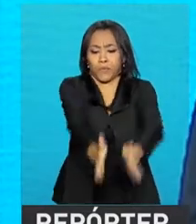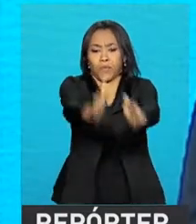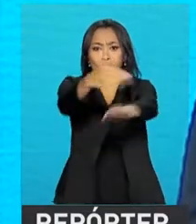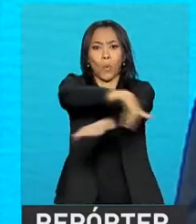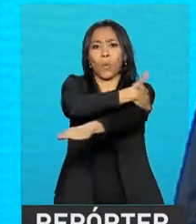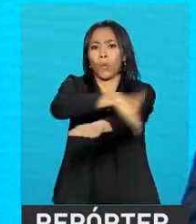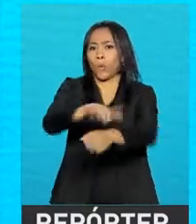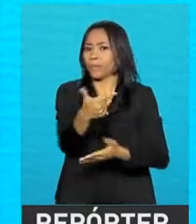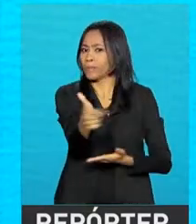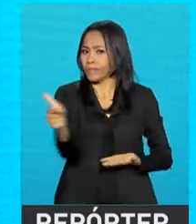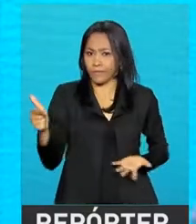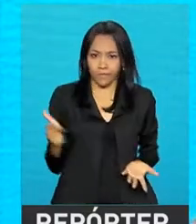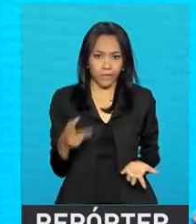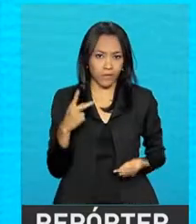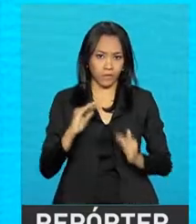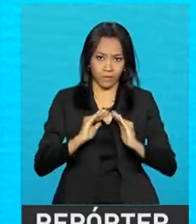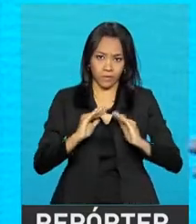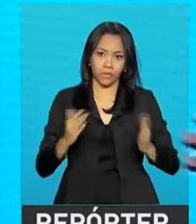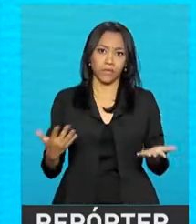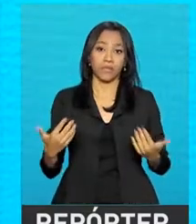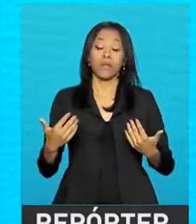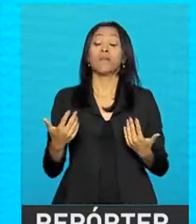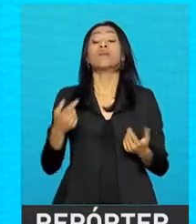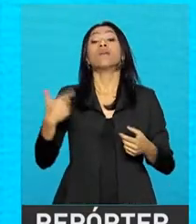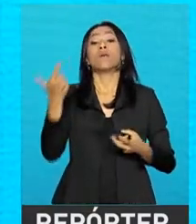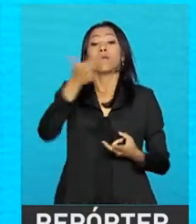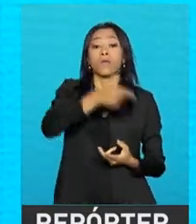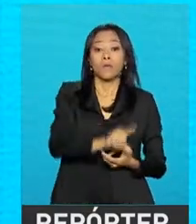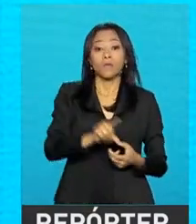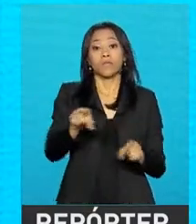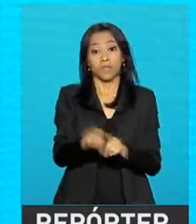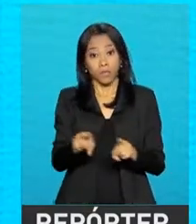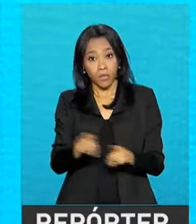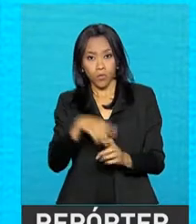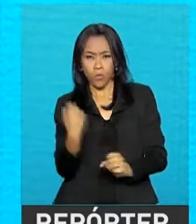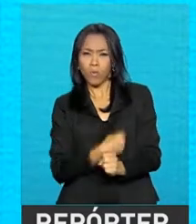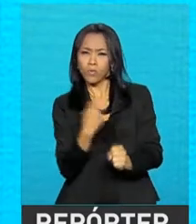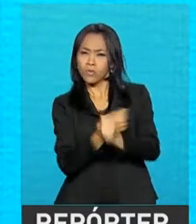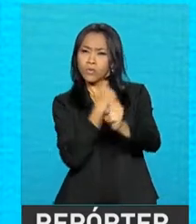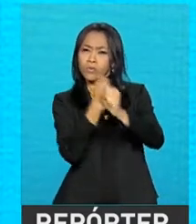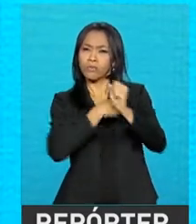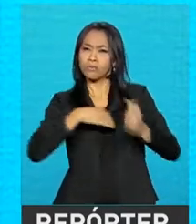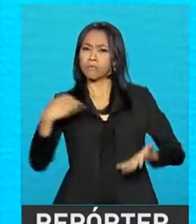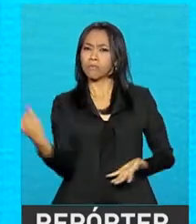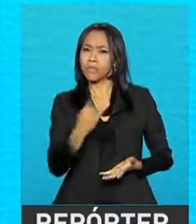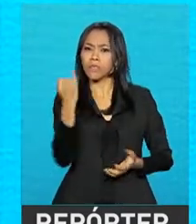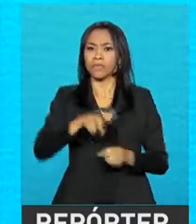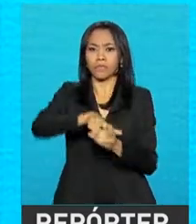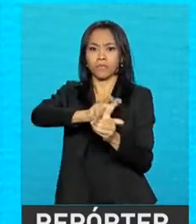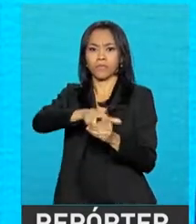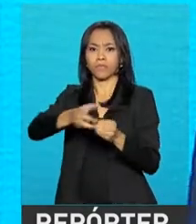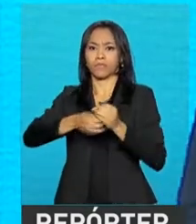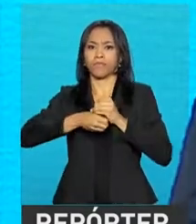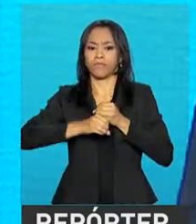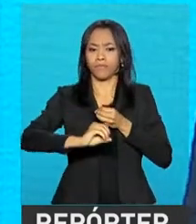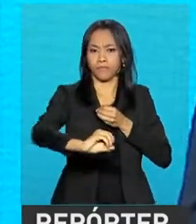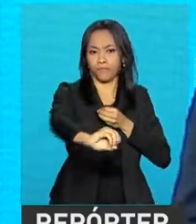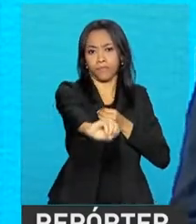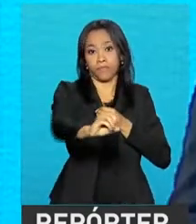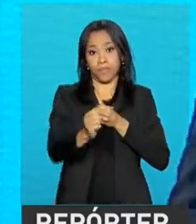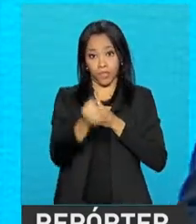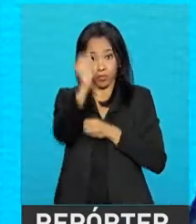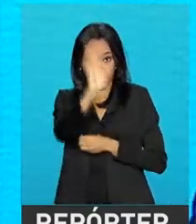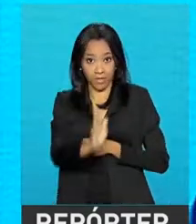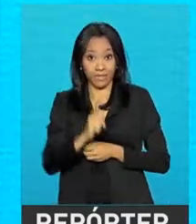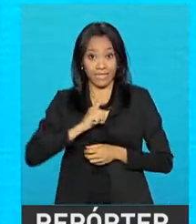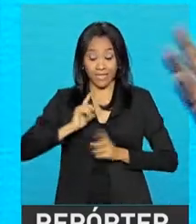casa saímos também com obras importantíssimas de saneamento básico esgotamento sanitário que o brasil tem um